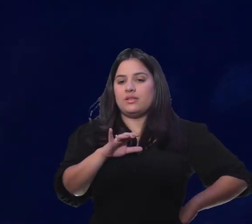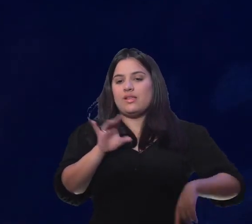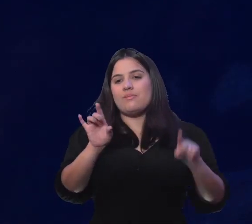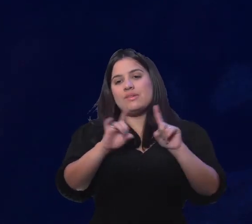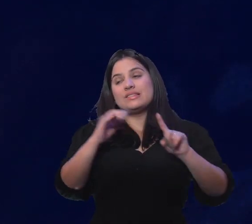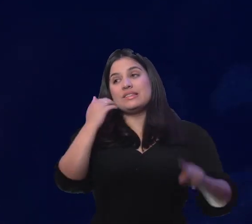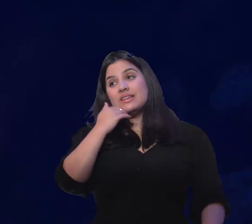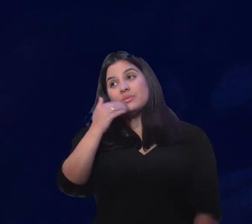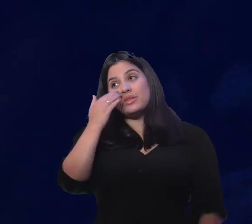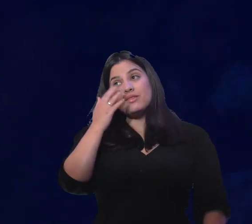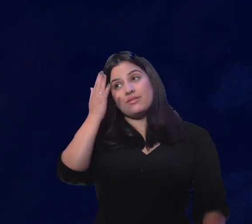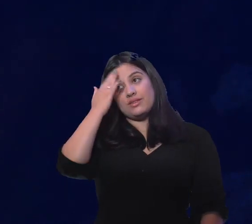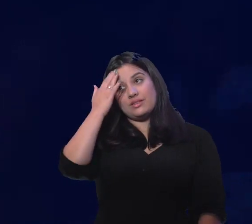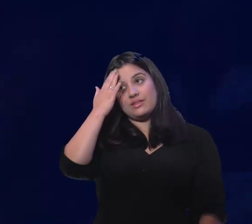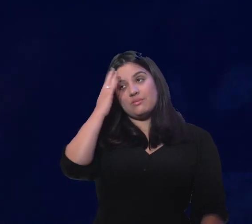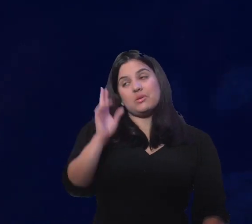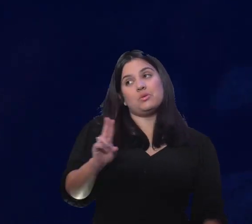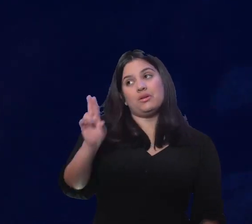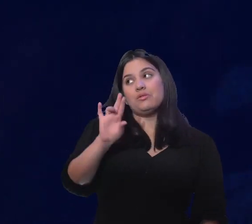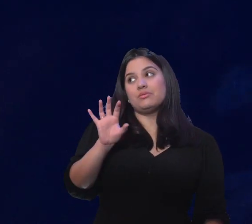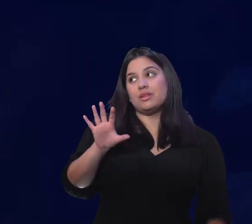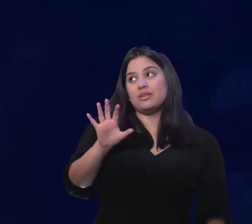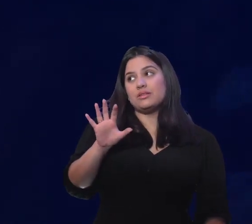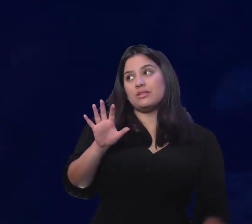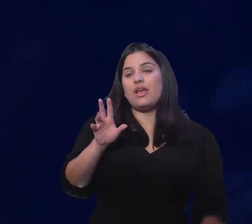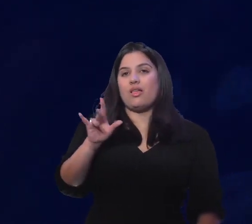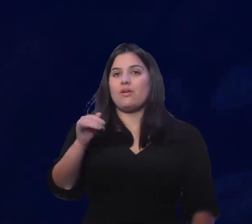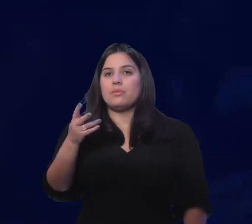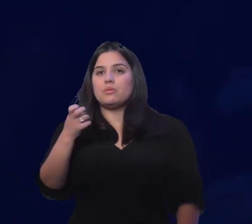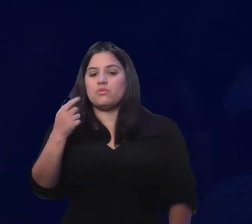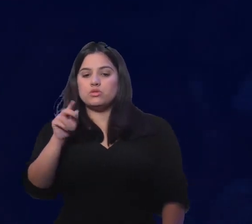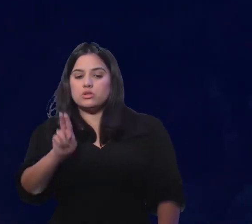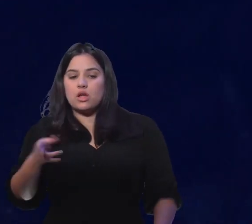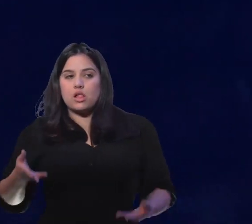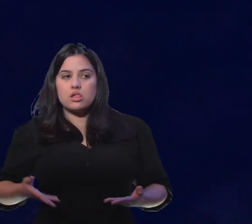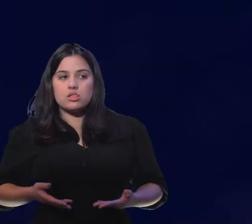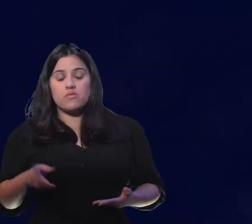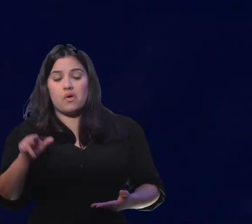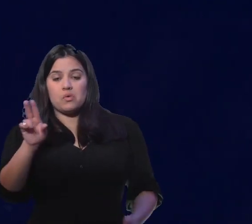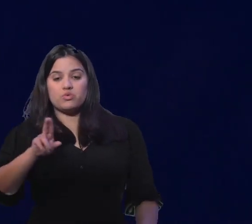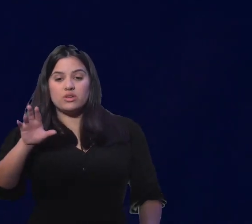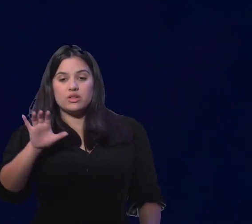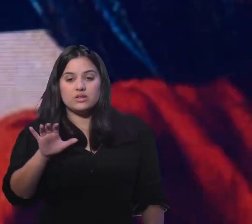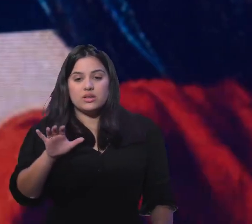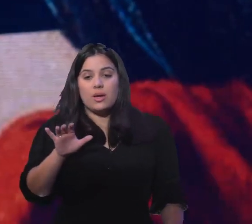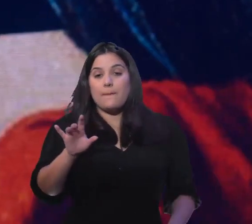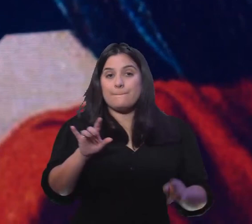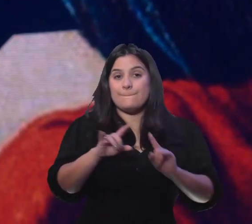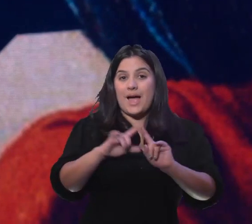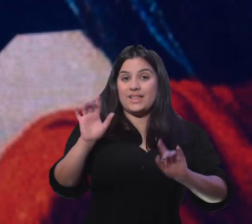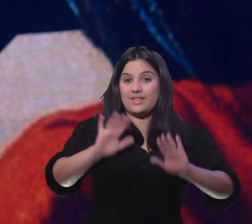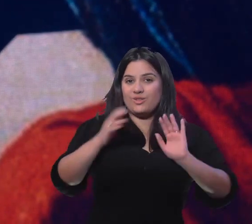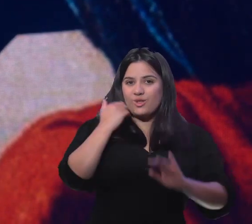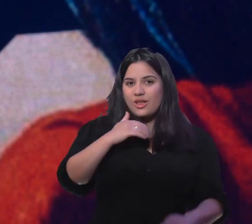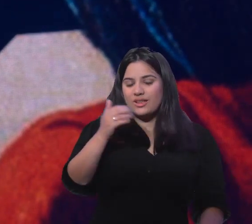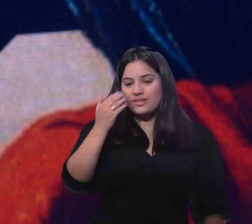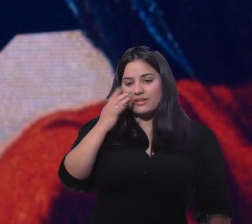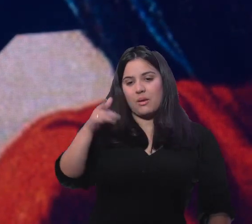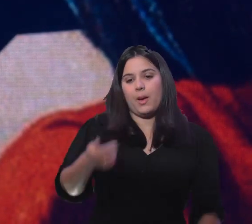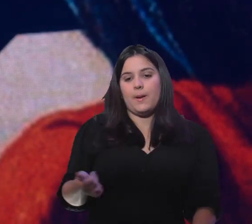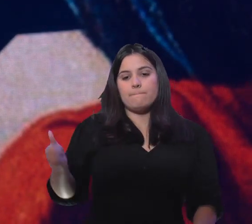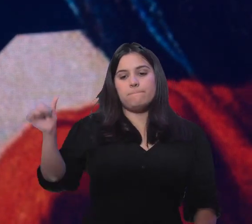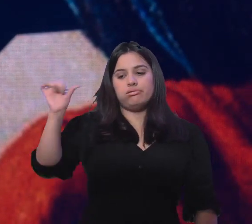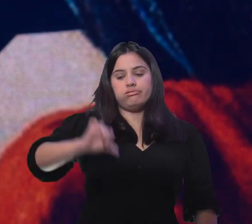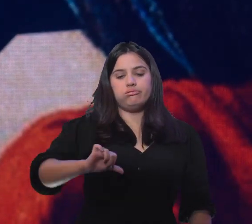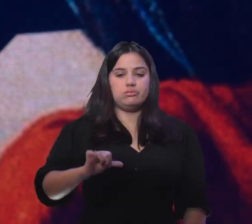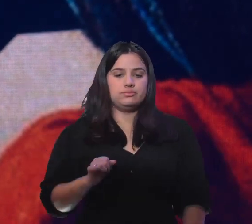adolescentes vão saber usar um cropped de boa. Elas vão ver você usando um cropped e vão usar um cropped, mas às vezes o cropped que elas vão usar não vai ser um cropped